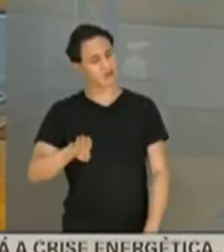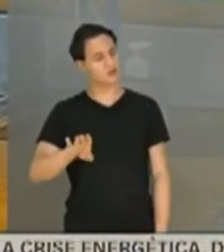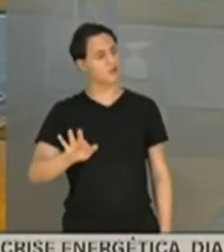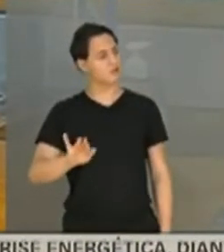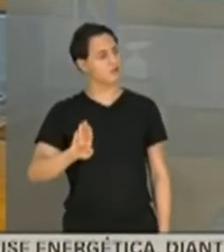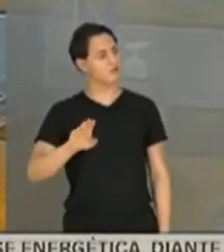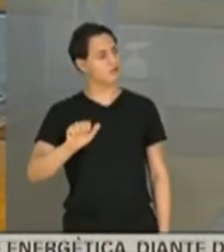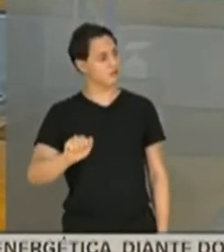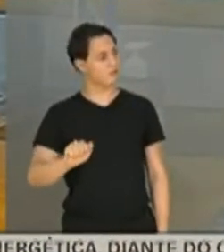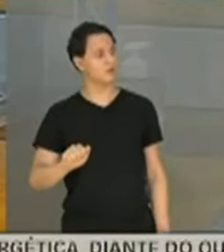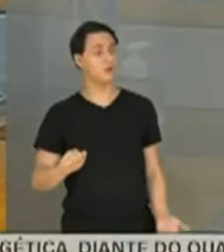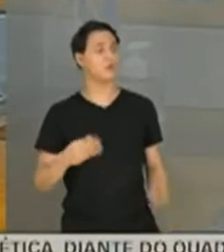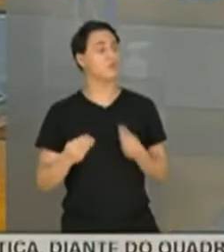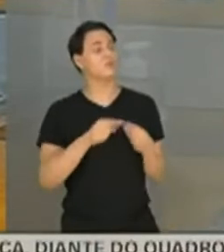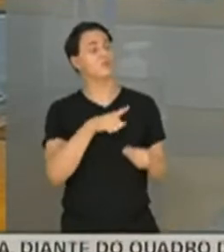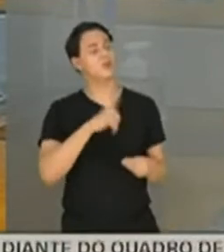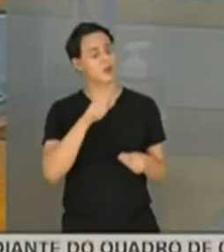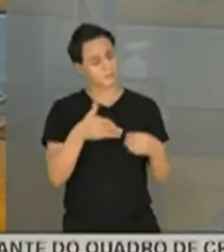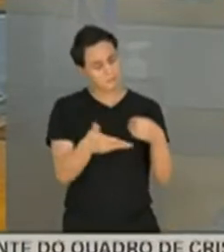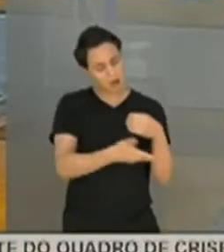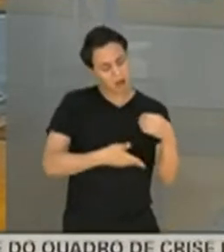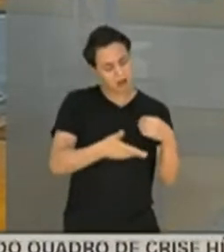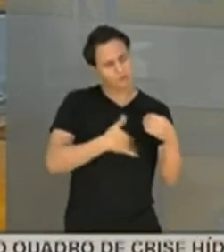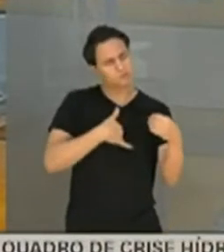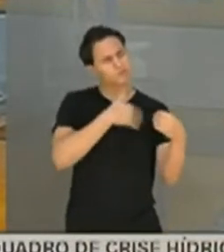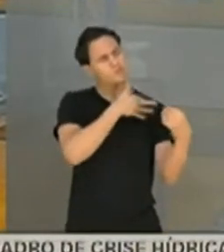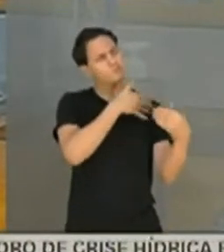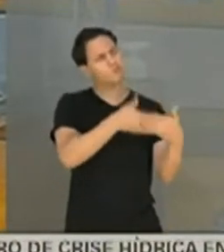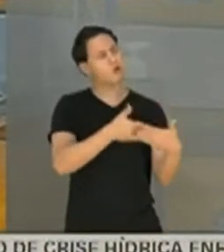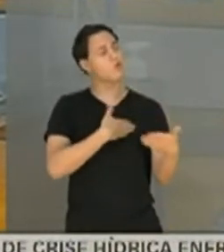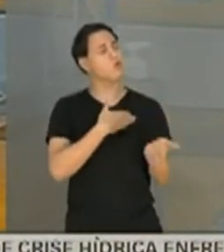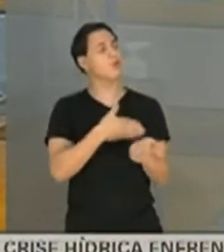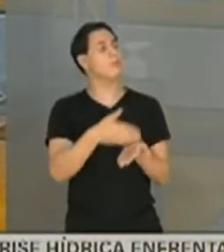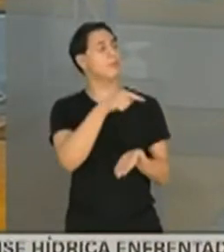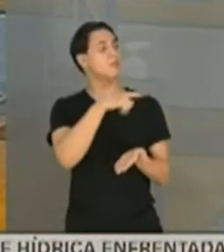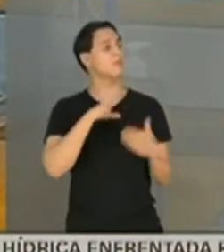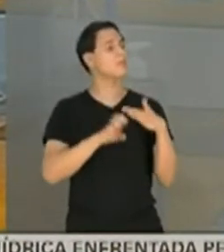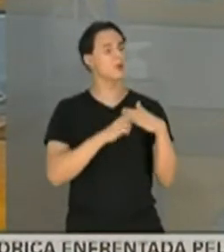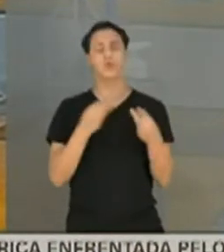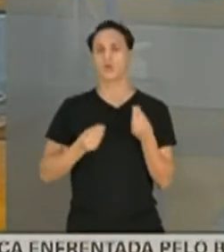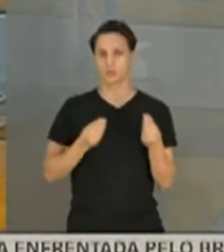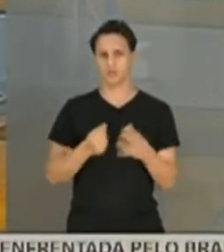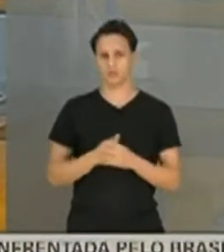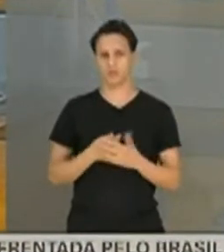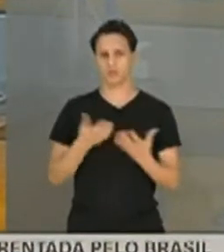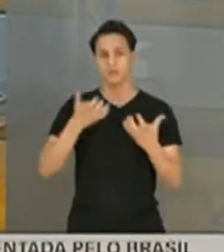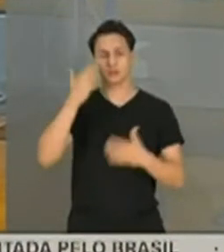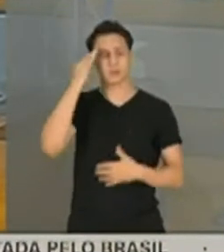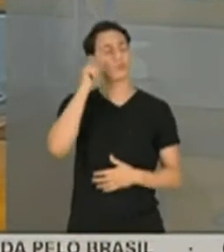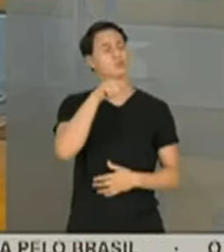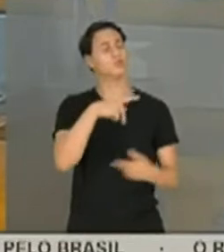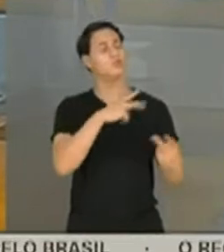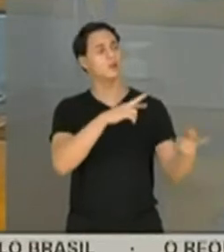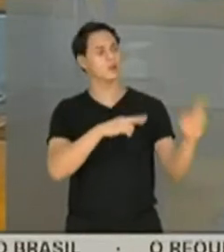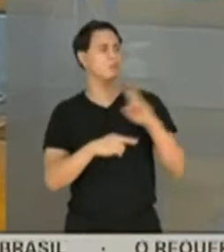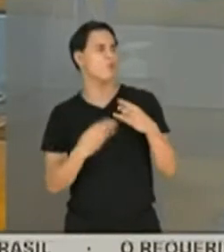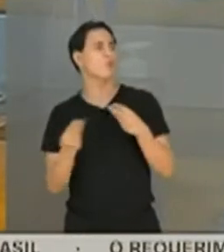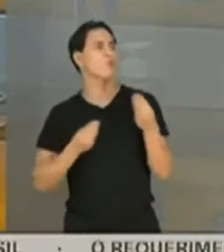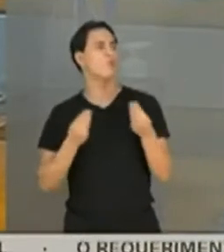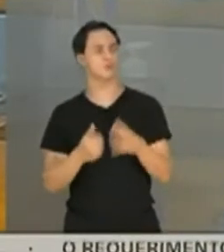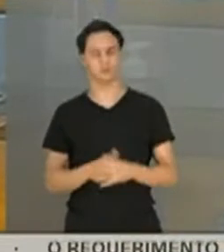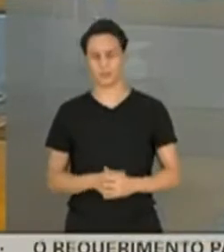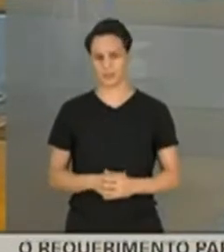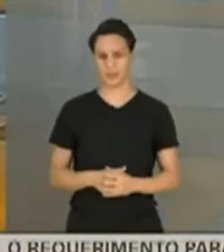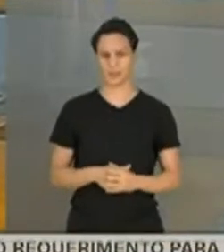um dos fundadores, se o senhor está desde o início dessa empresa, e eu queria a sua resposta com relação a isso.